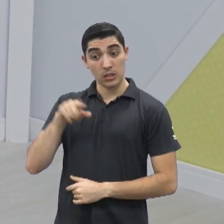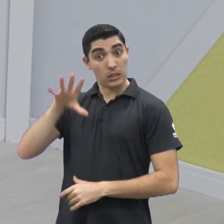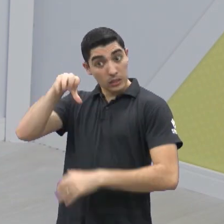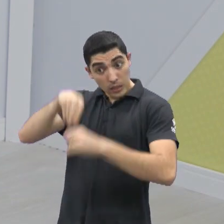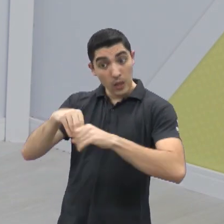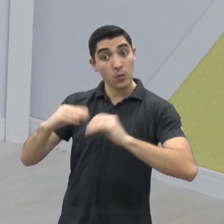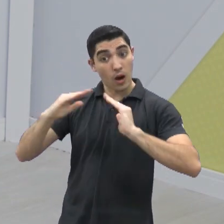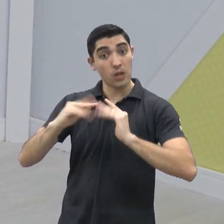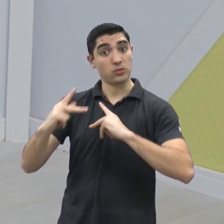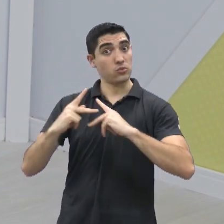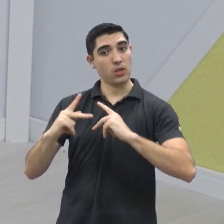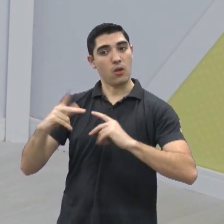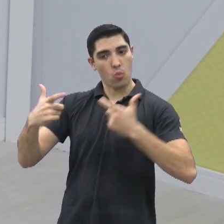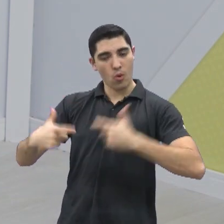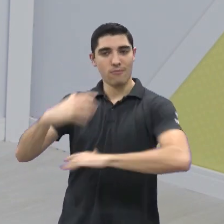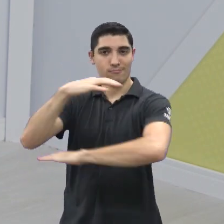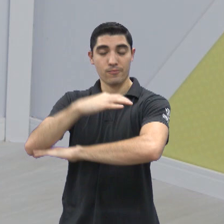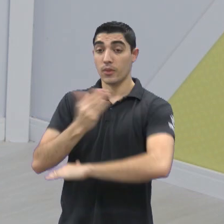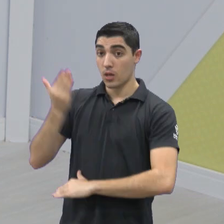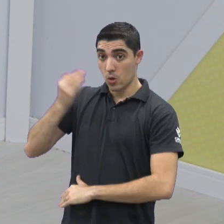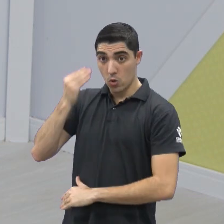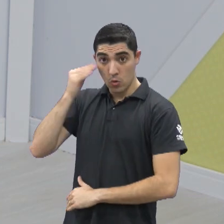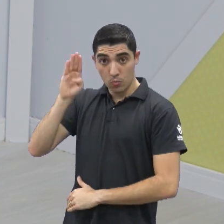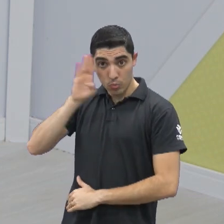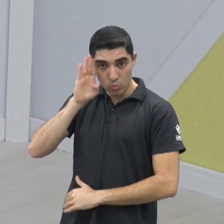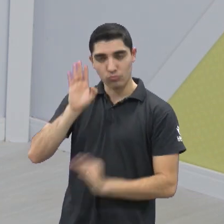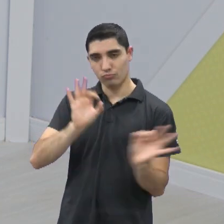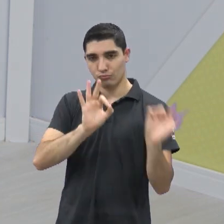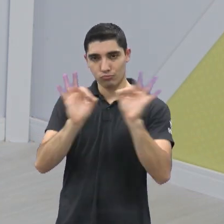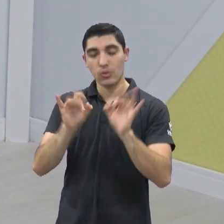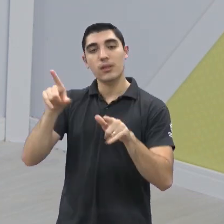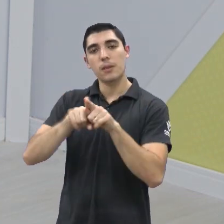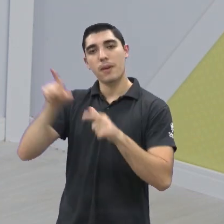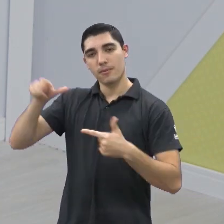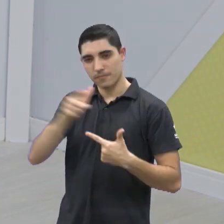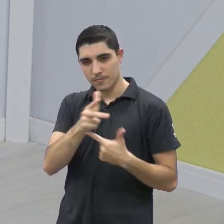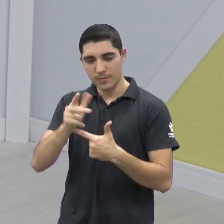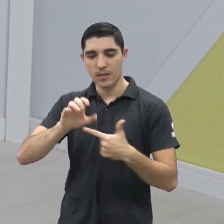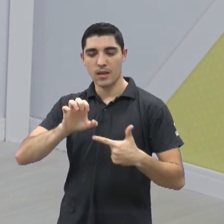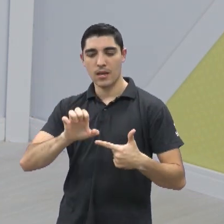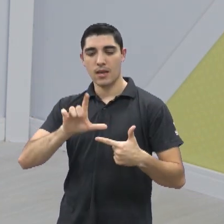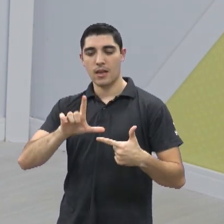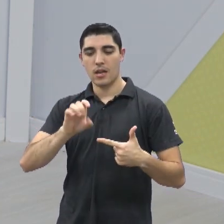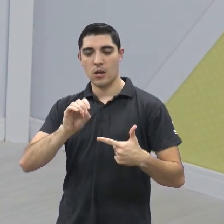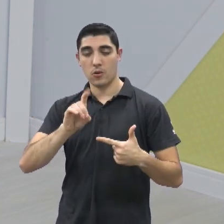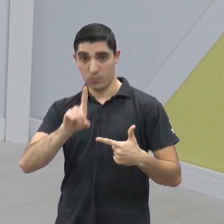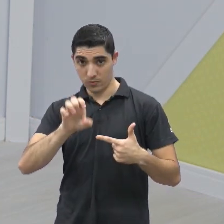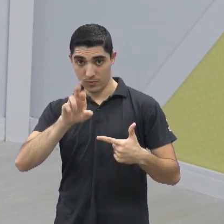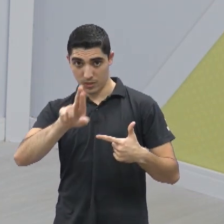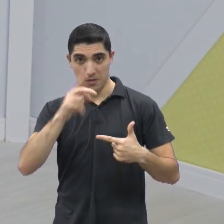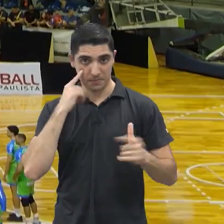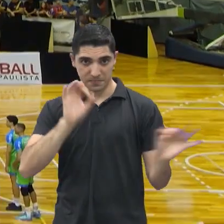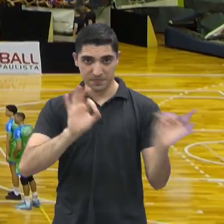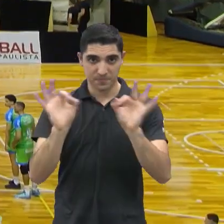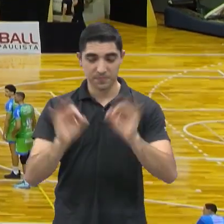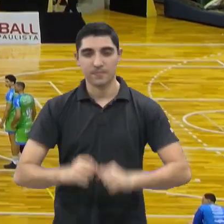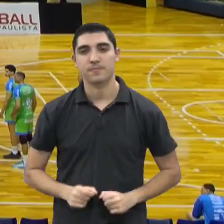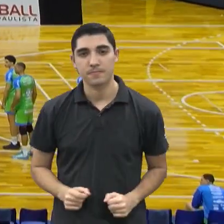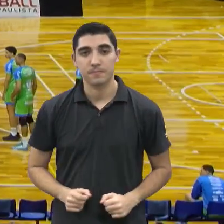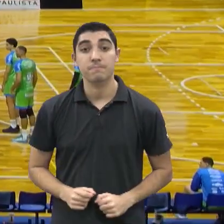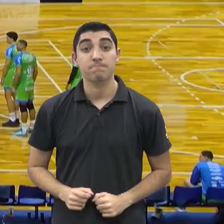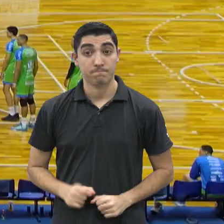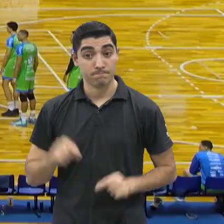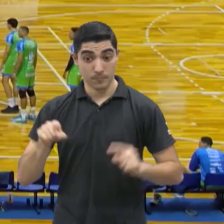Quem esteve lá foi o Brunão. As imagens são de Helder Soares. Solta, Matheus. Era um jogo de